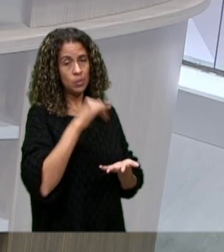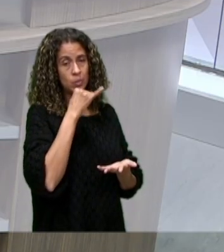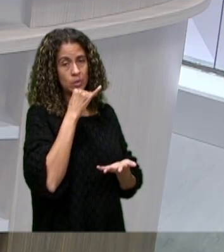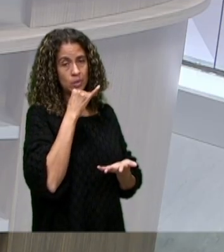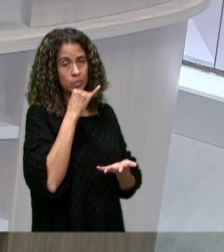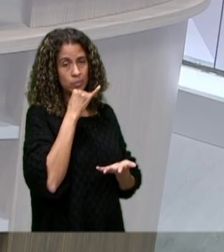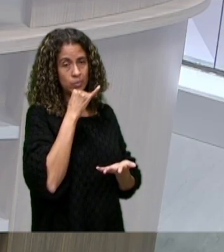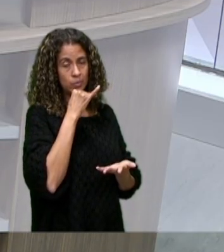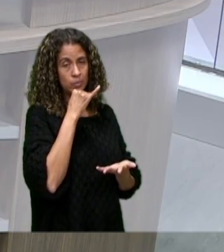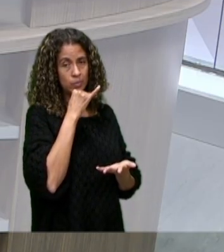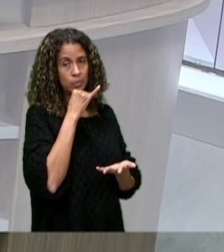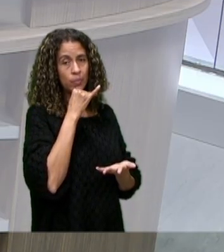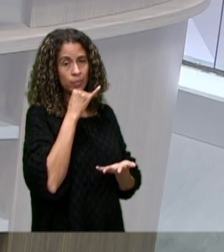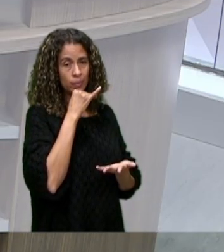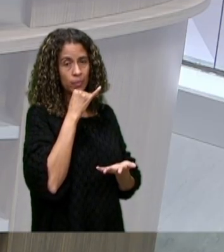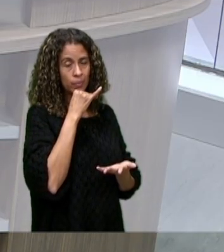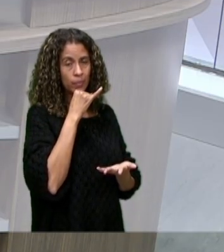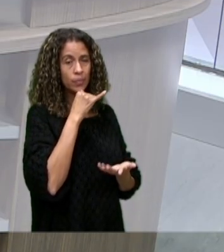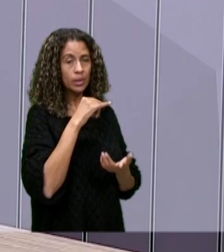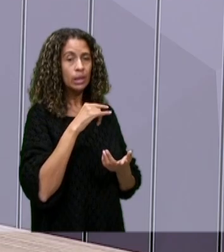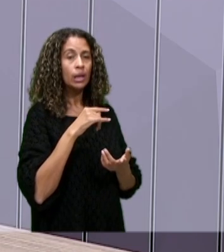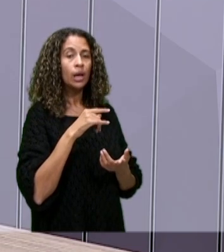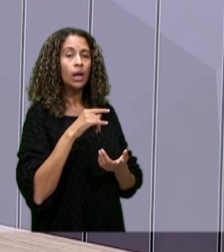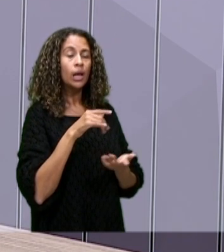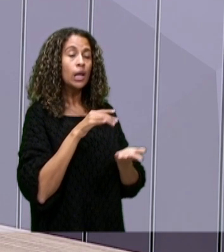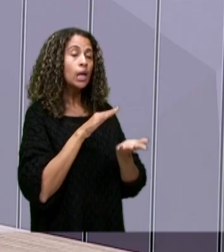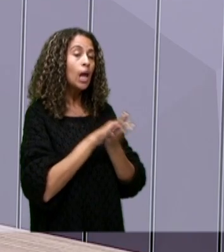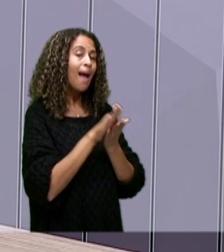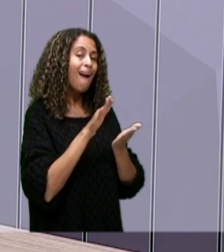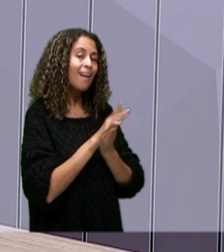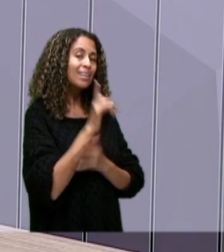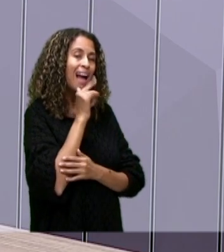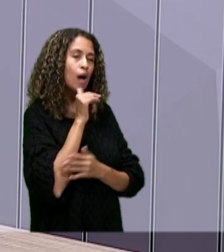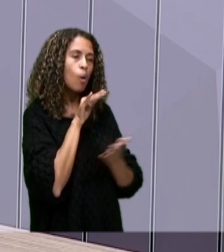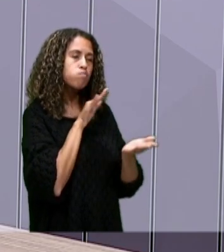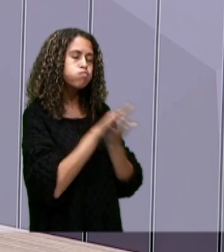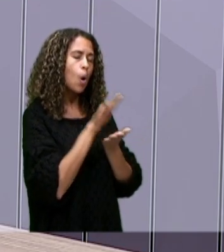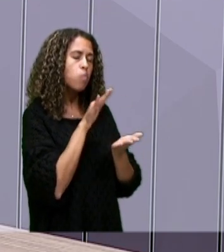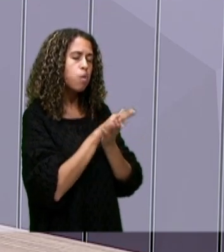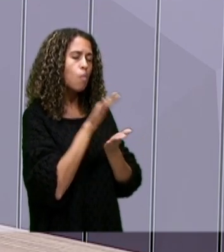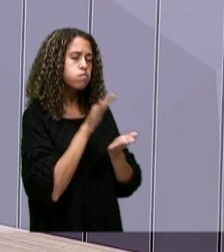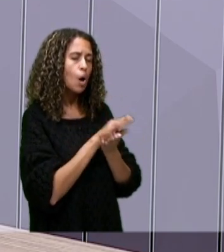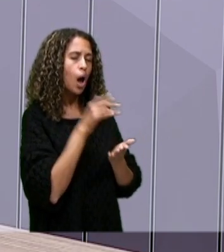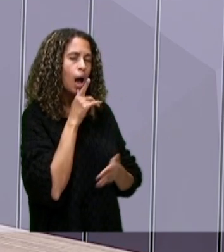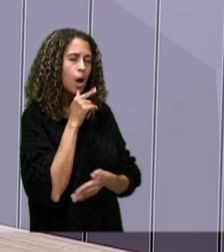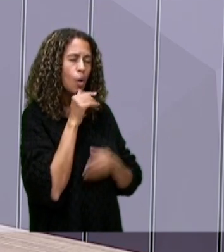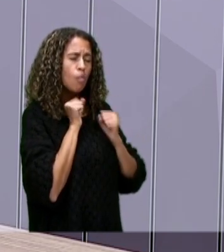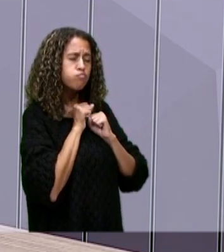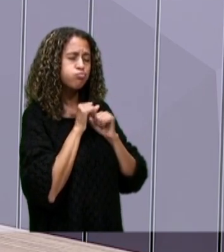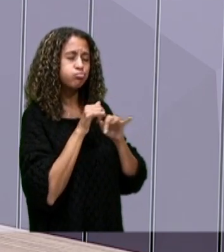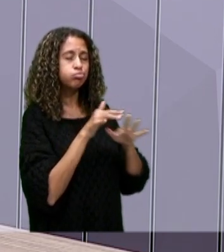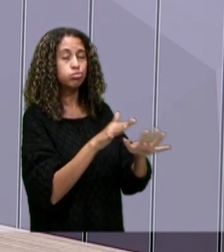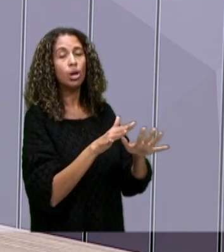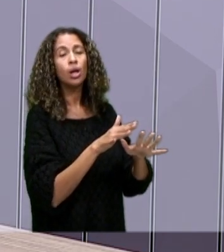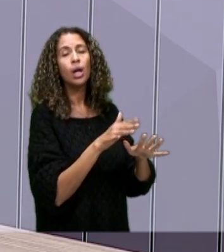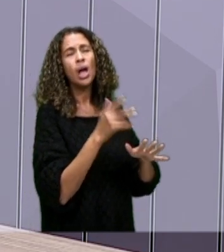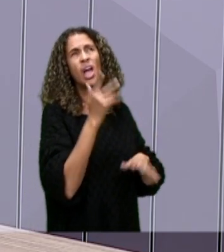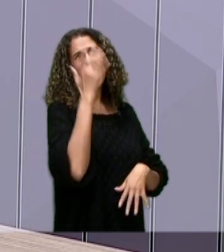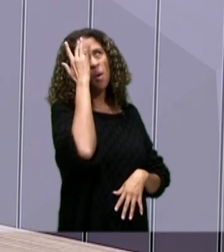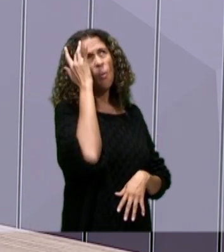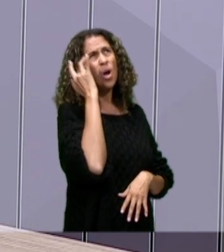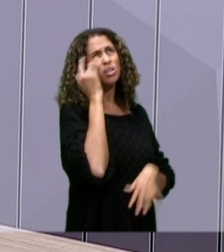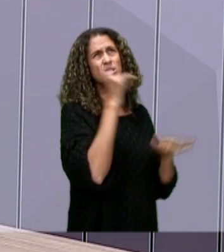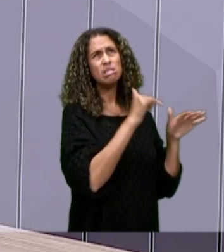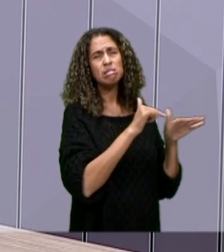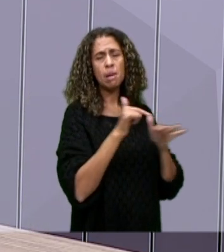os data centers, né? Isso. E consomem uma água que é um absurdo. Agora, acho que foi, se eu não me engano, foi essa